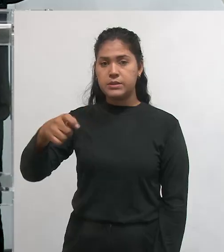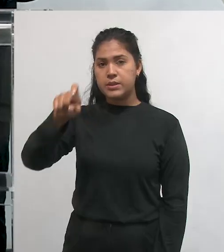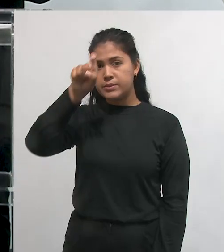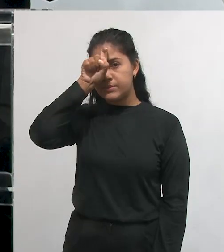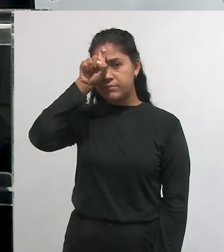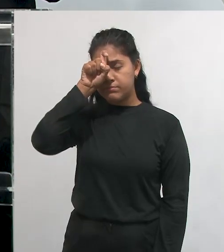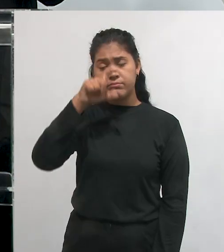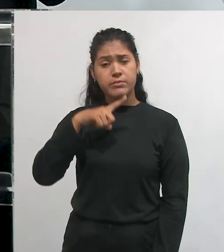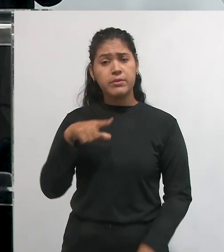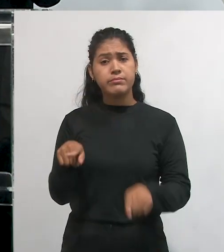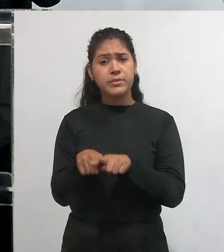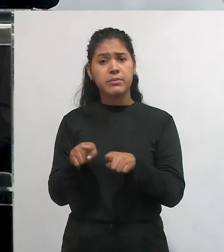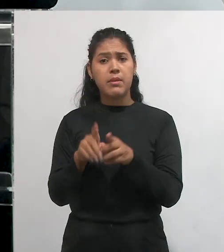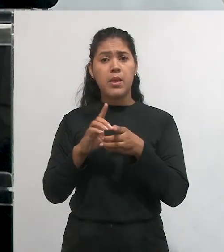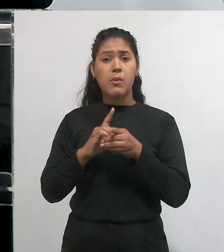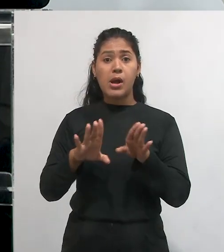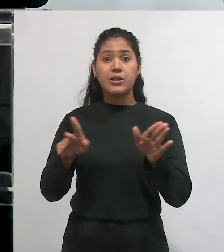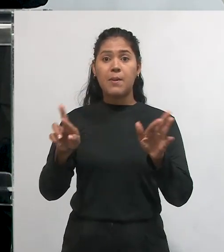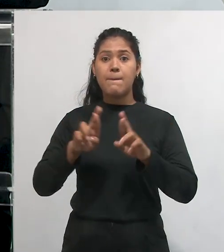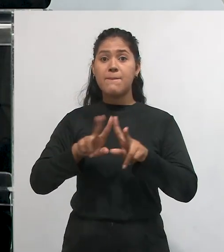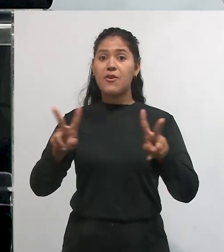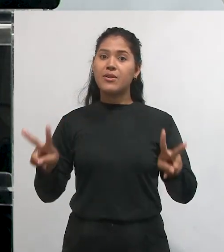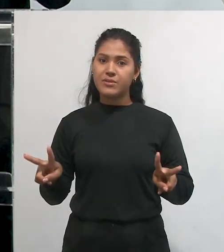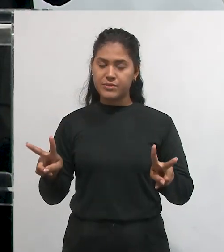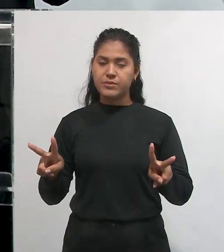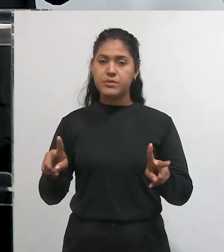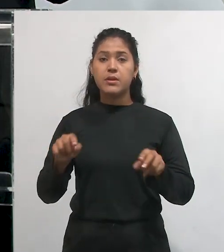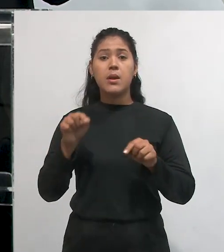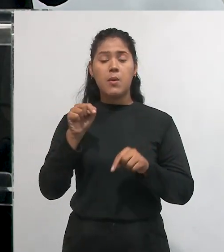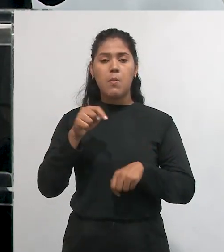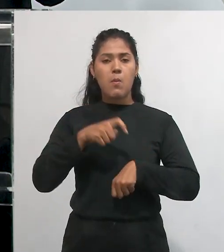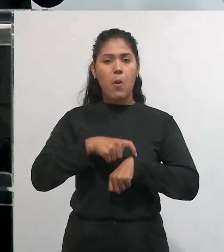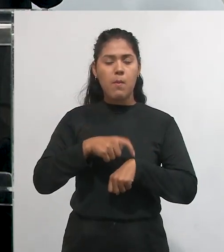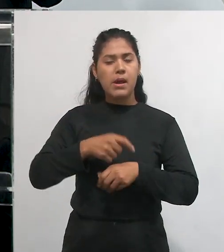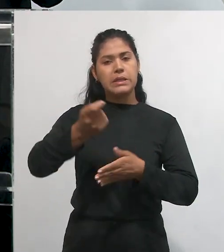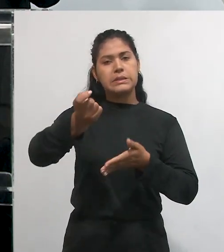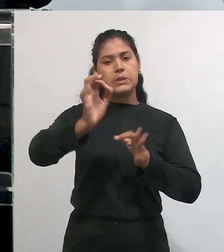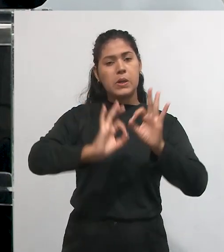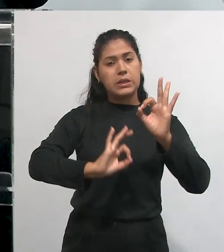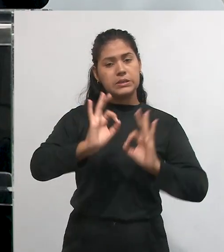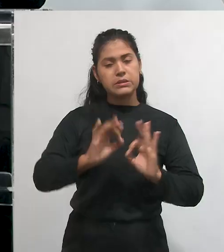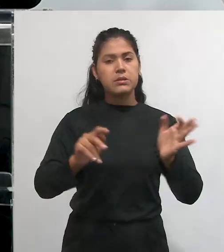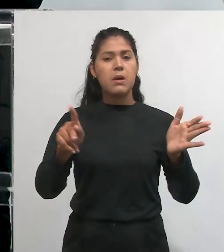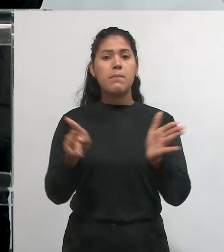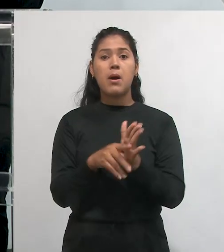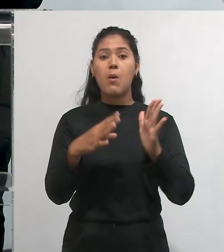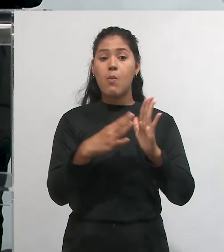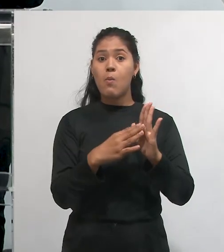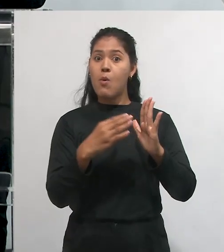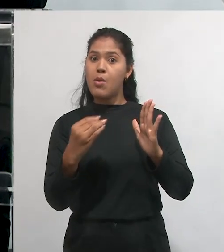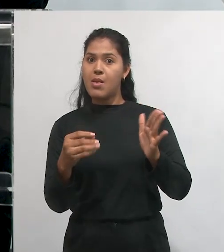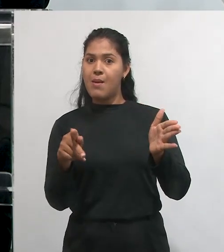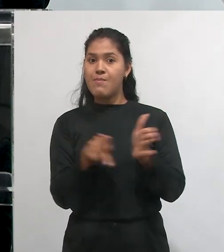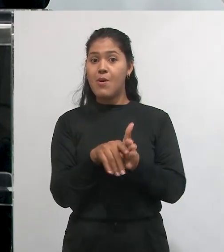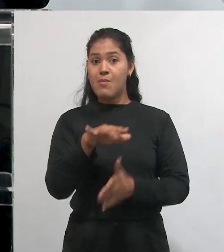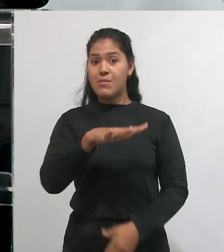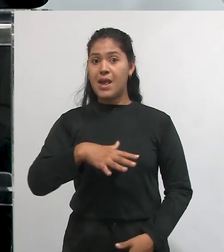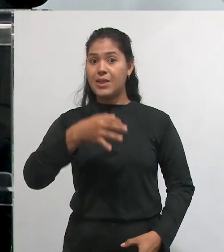direto. Cria-se, nesse processo de elaboração, para elaborar esse modelo jurídico